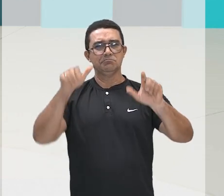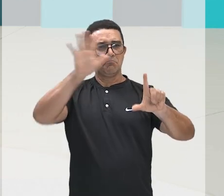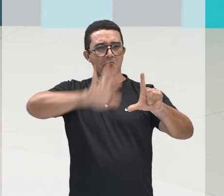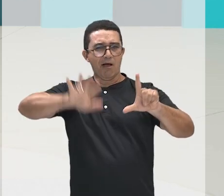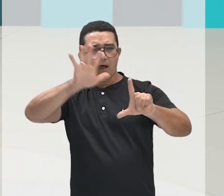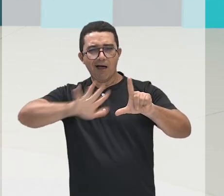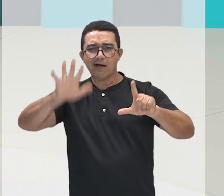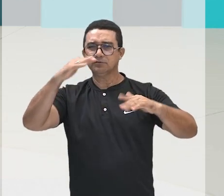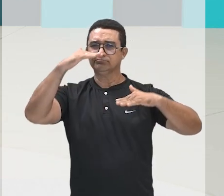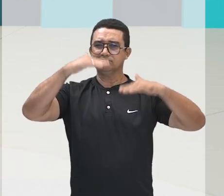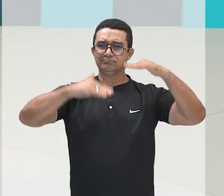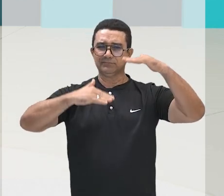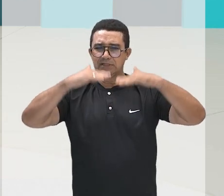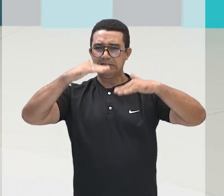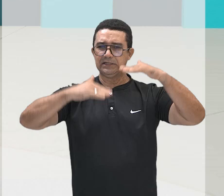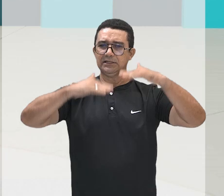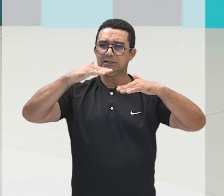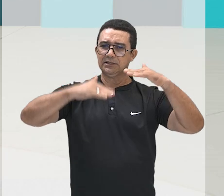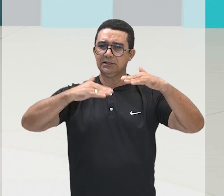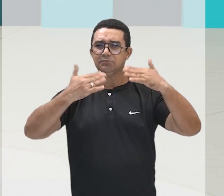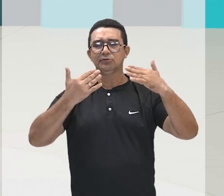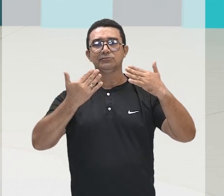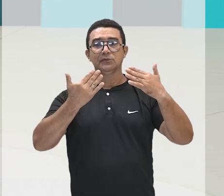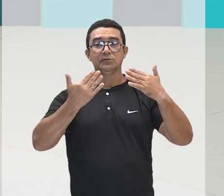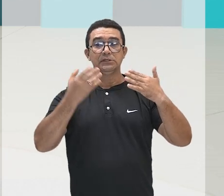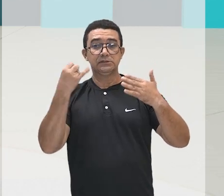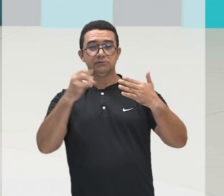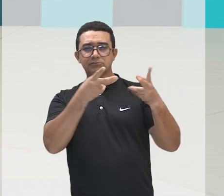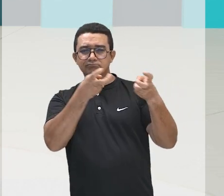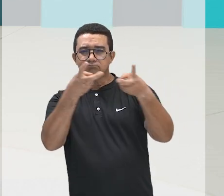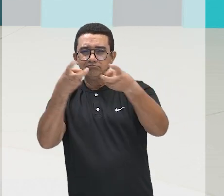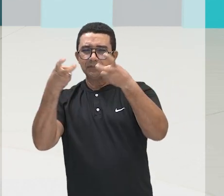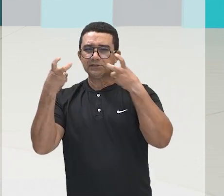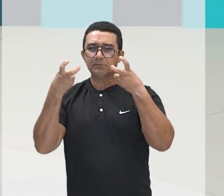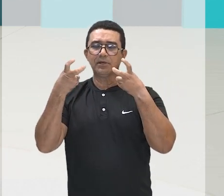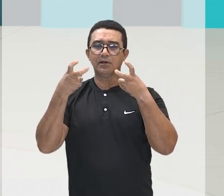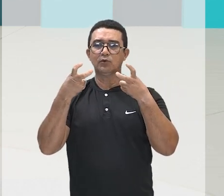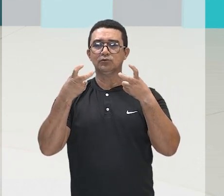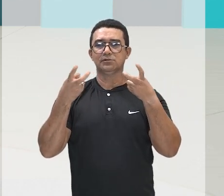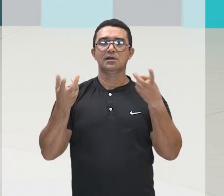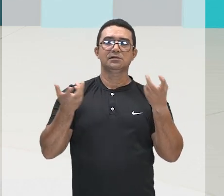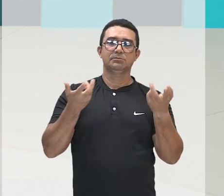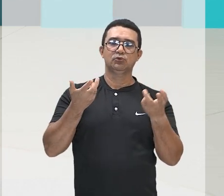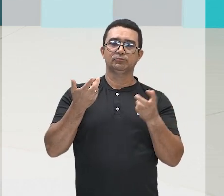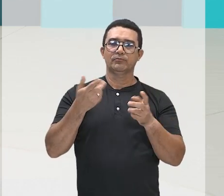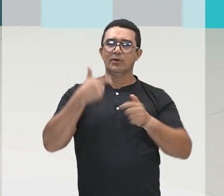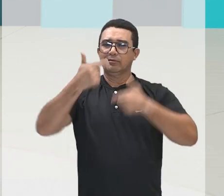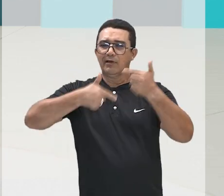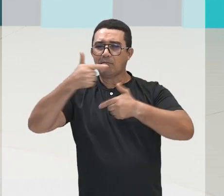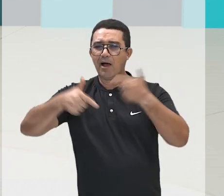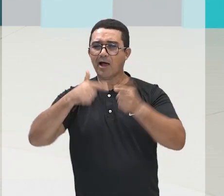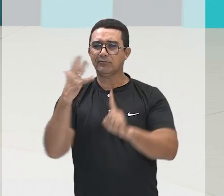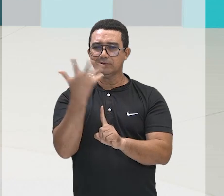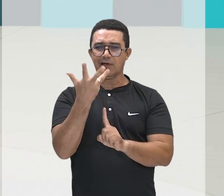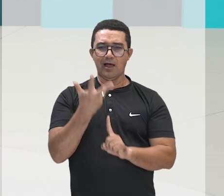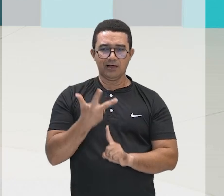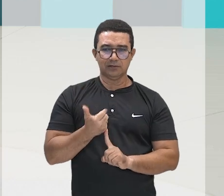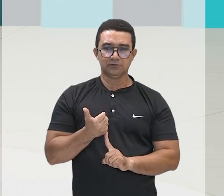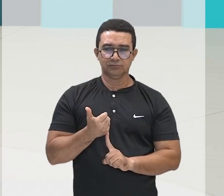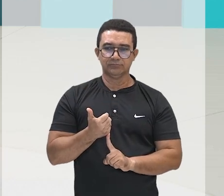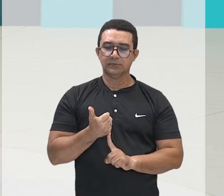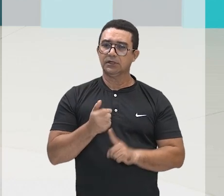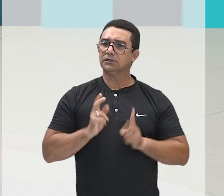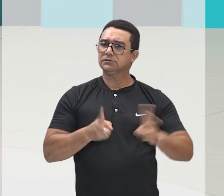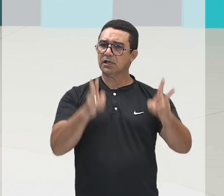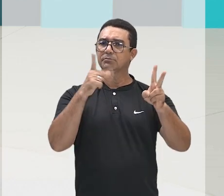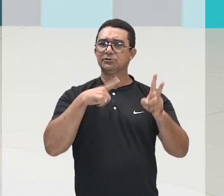equilíbrio, simetrias. Tanto que se você analisar as obras de arte daquela época, elas sempre contavam com